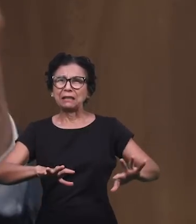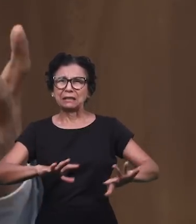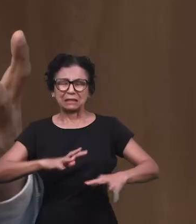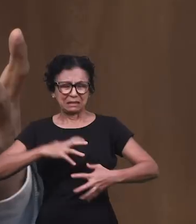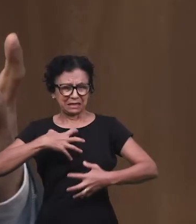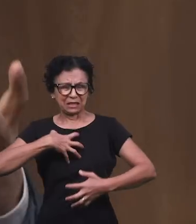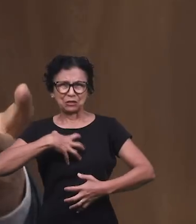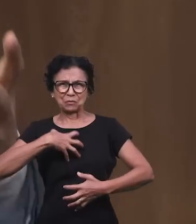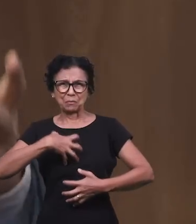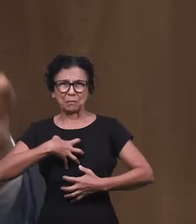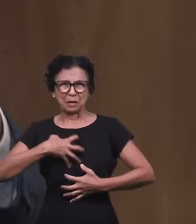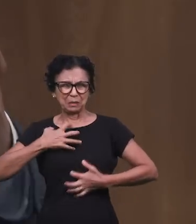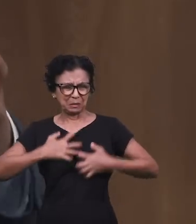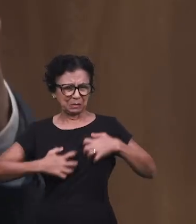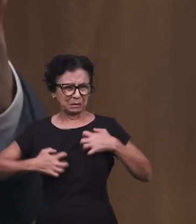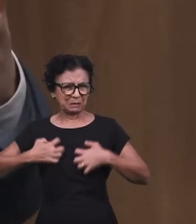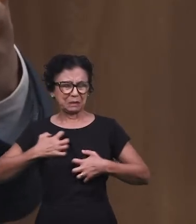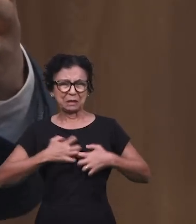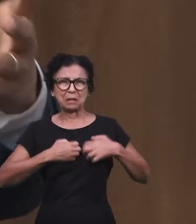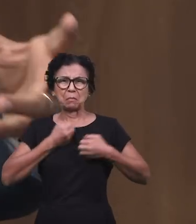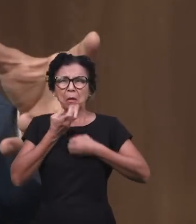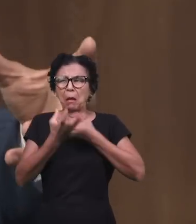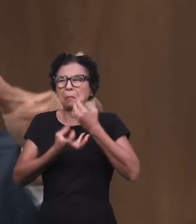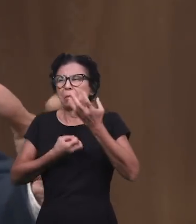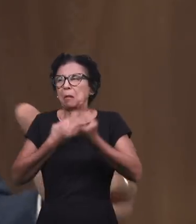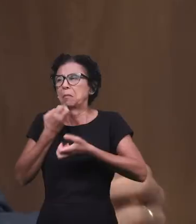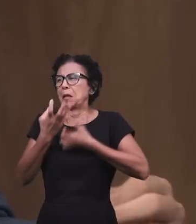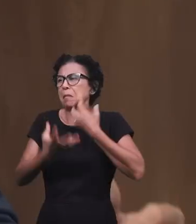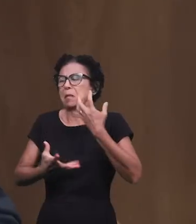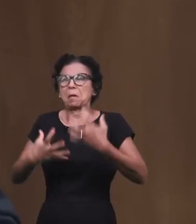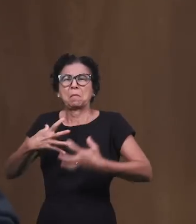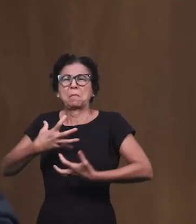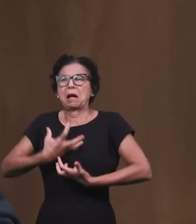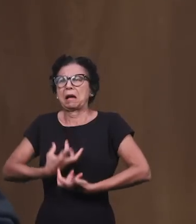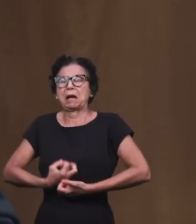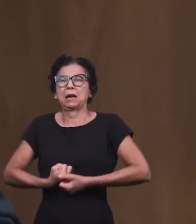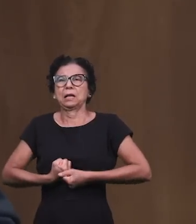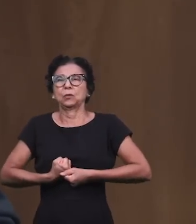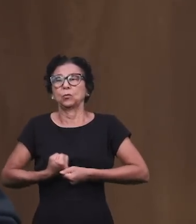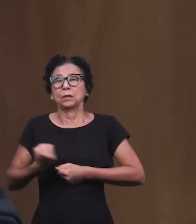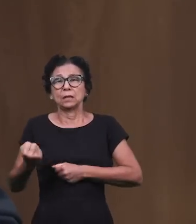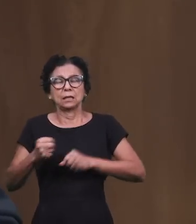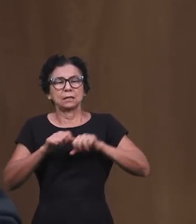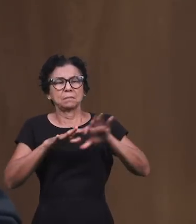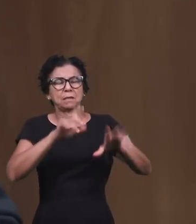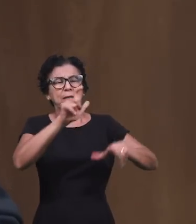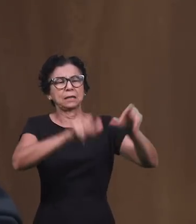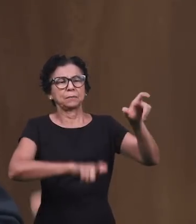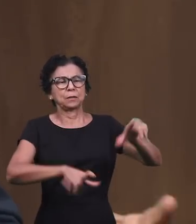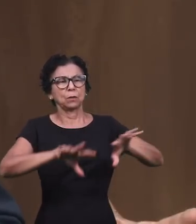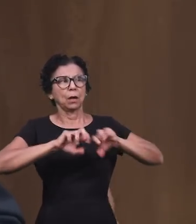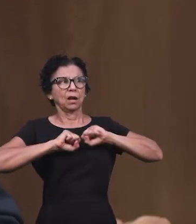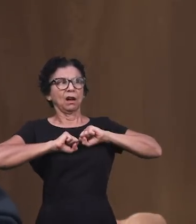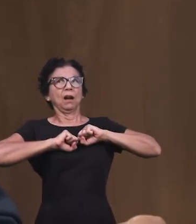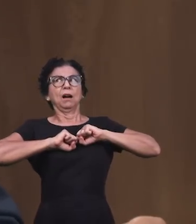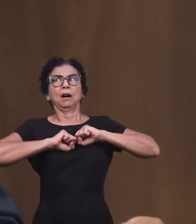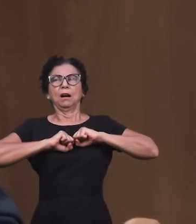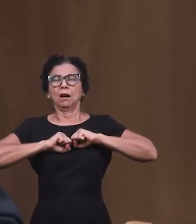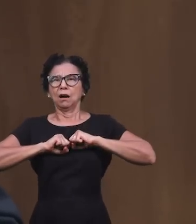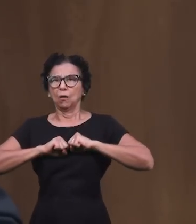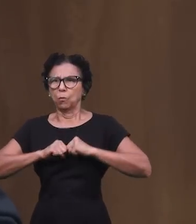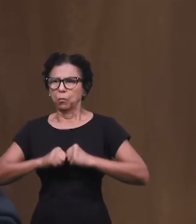expõe aquilo e muitas pessoas são contaminadas através daquilo. Ou seja, a mágoa é uma doença